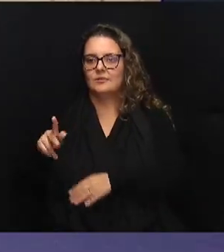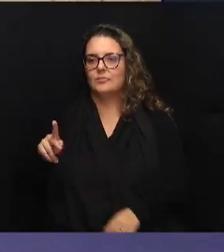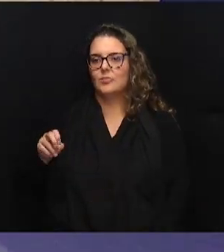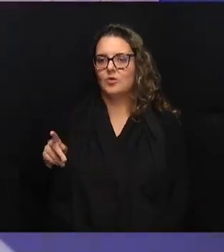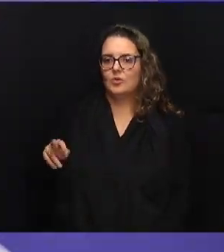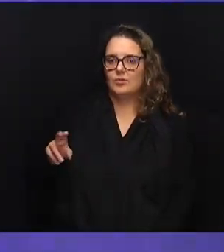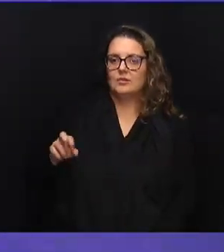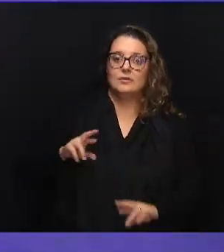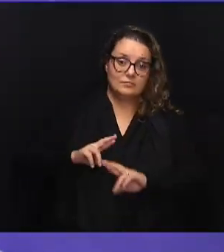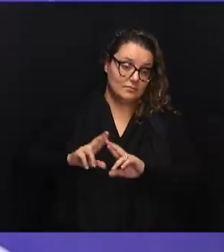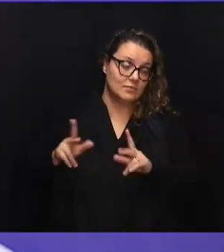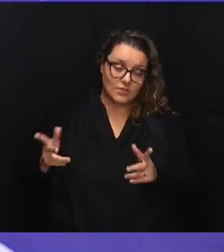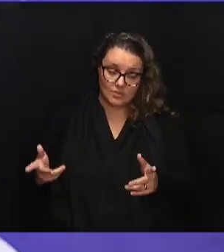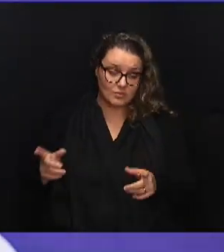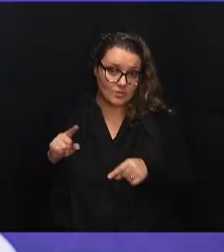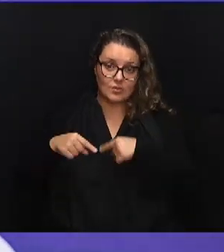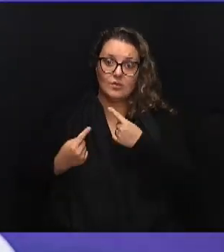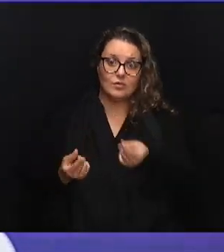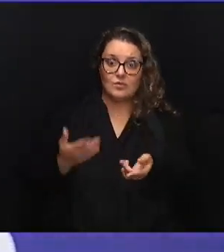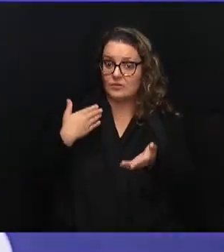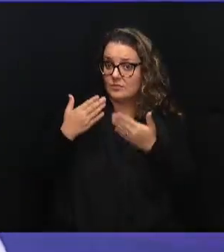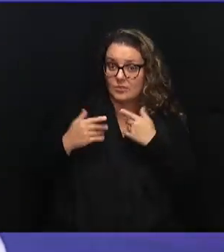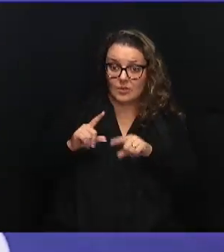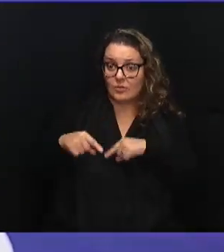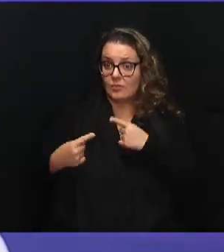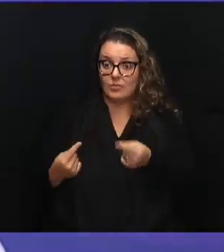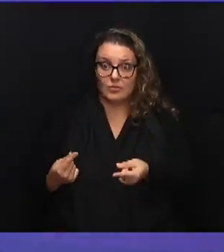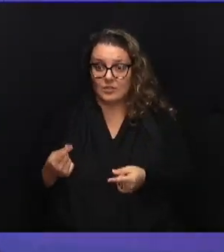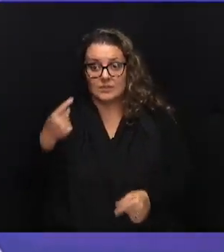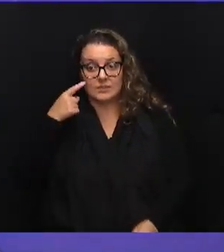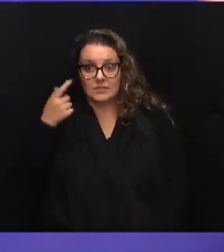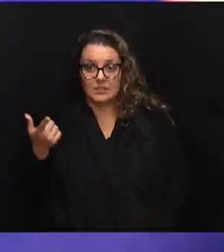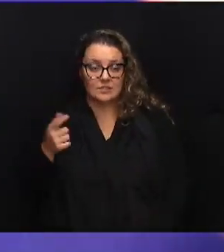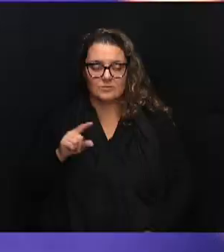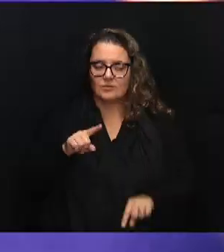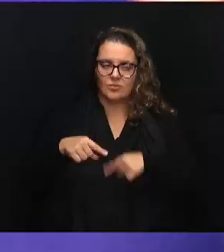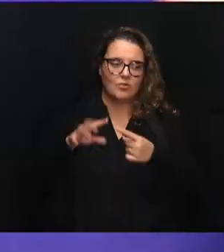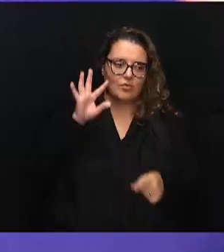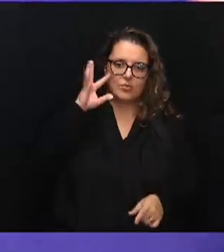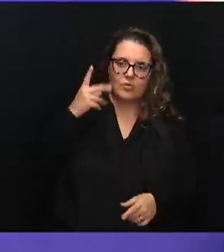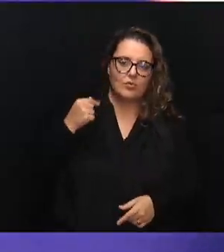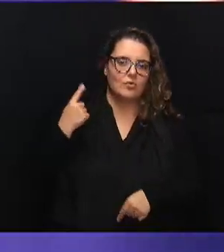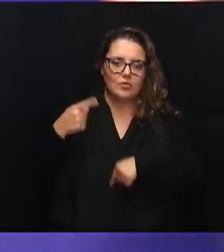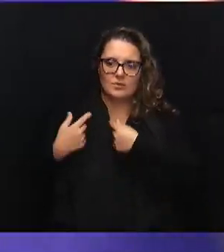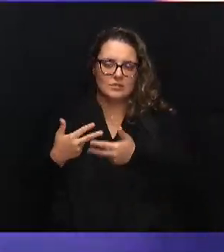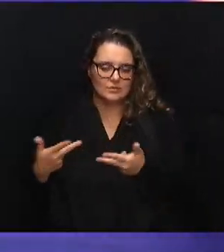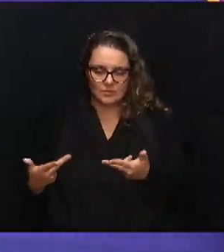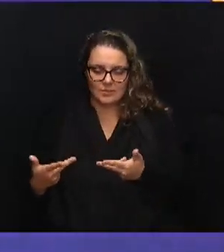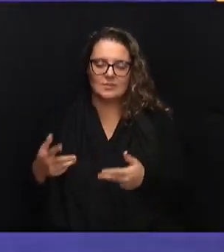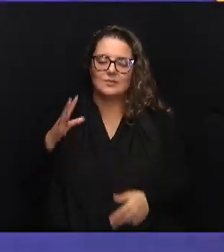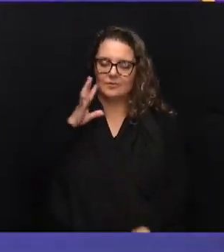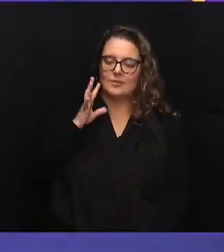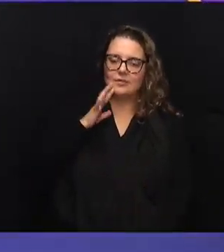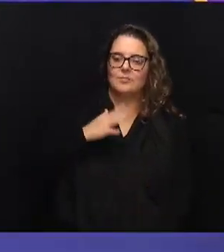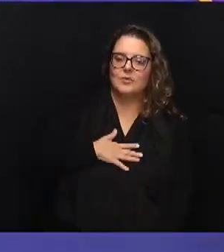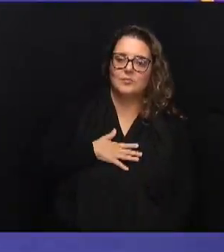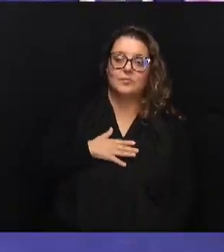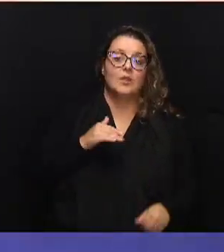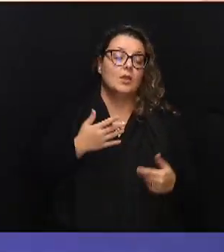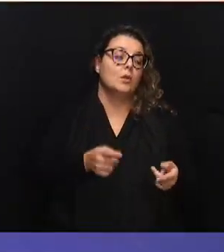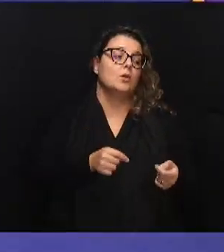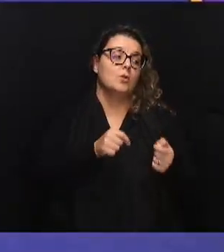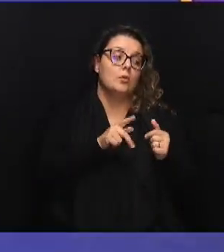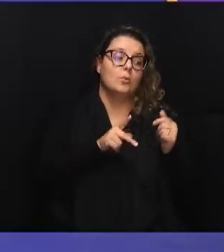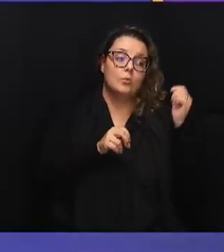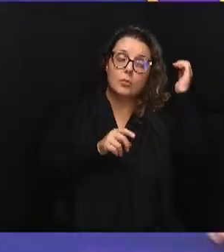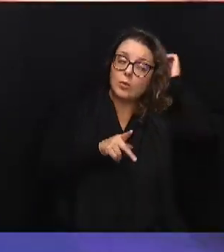completamente diferente, né? Outras conversas, outro bate-papo, outros conhecimentos, outros negócios. Para mim foi muito bacana. Quais os benefícios que o